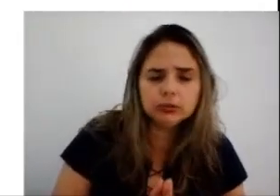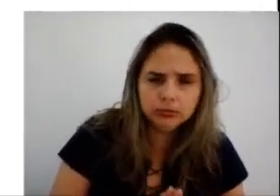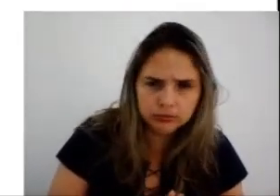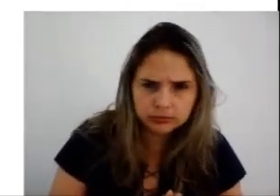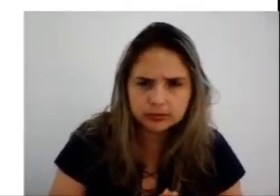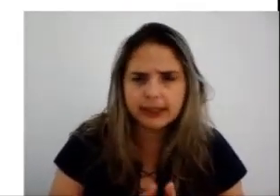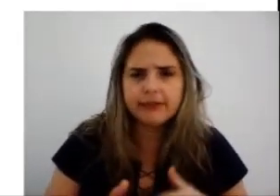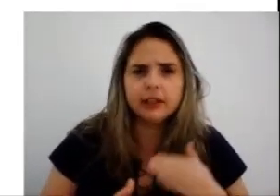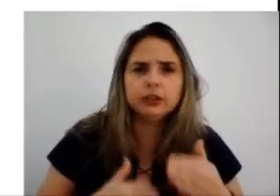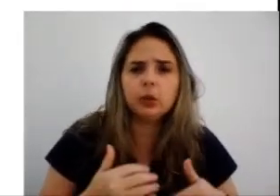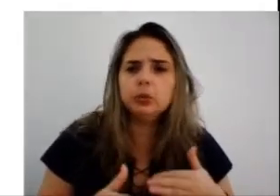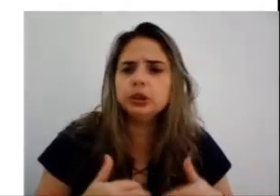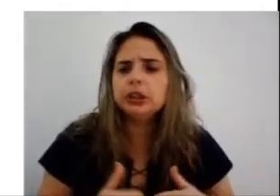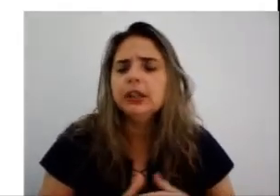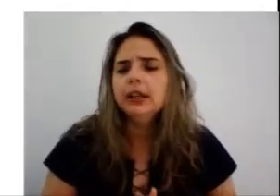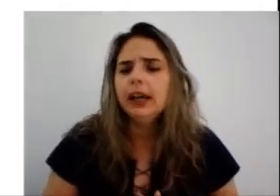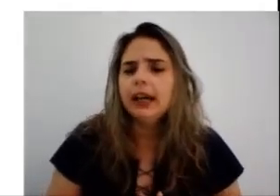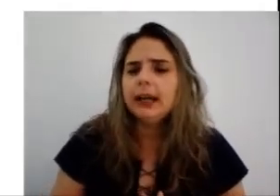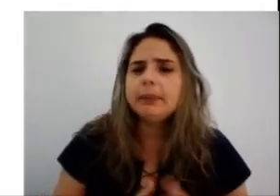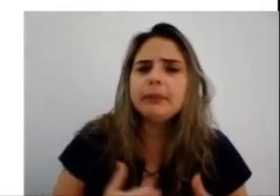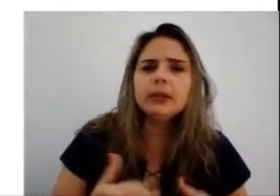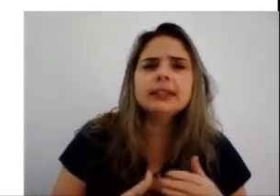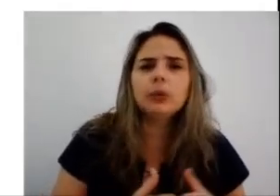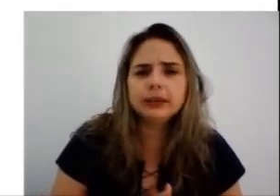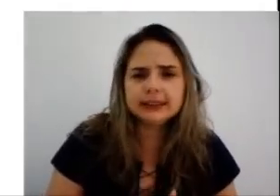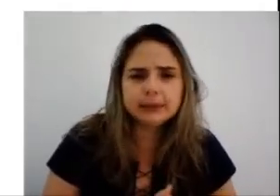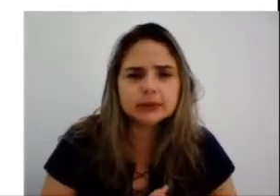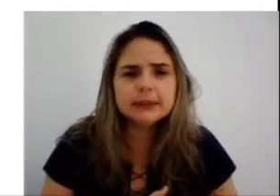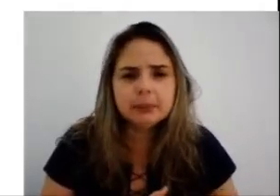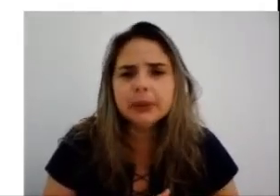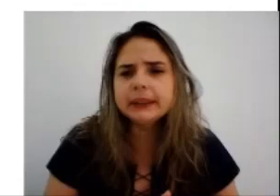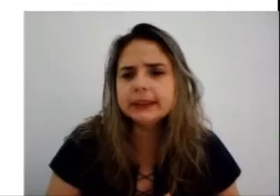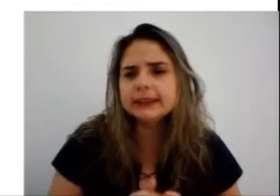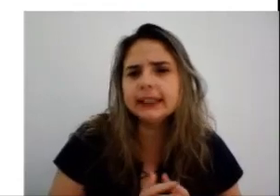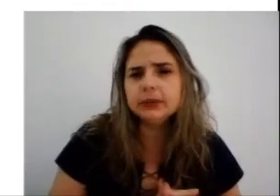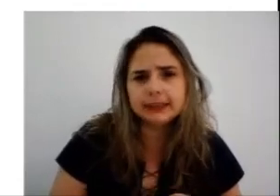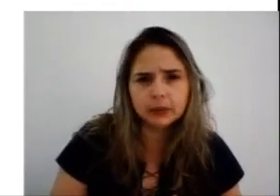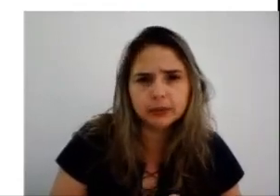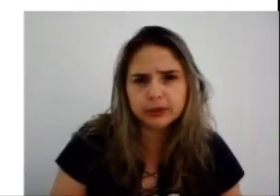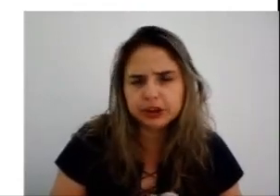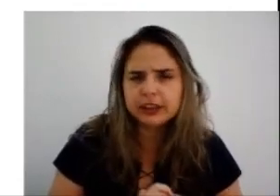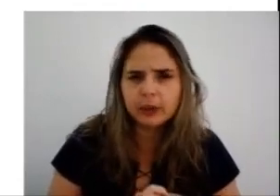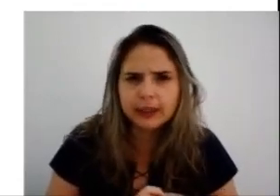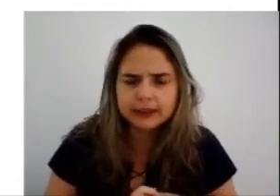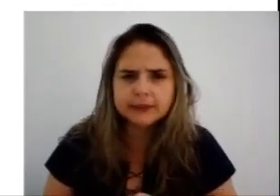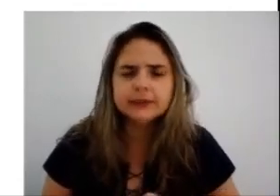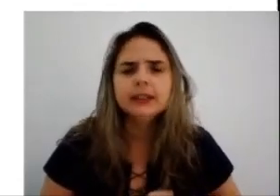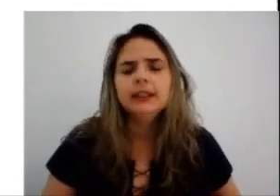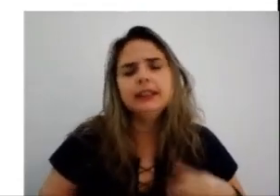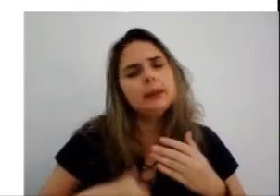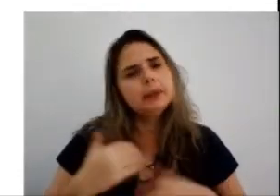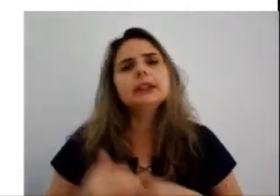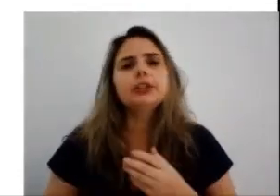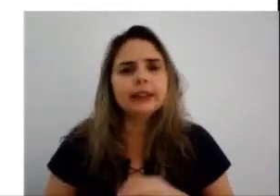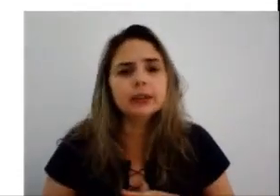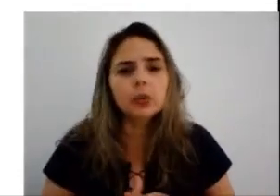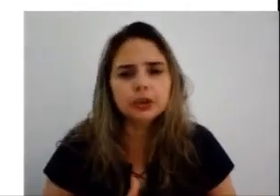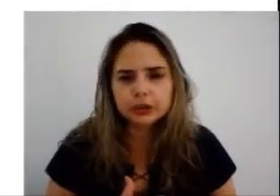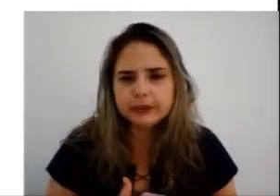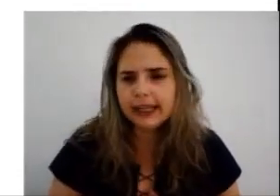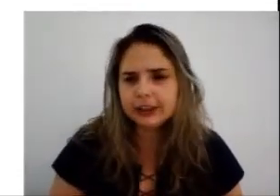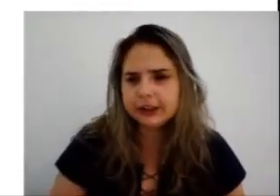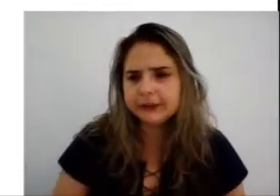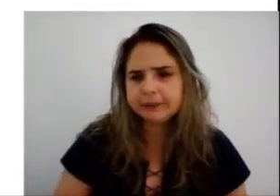parte 1, né? Falando de alguns primeiros acontecimentos importantes aí do século XX em Itaguaí e depois a gente vai